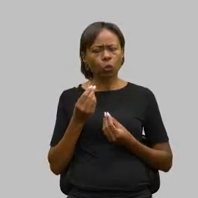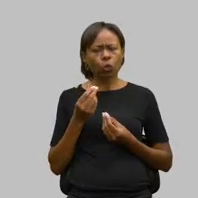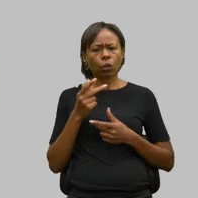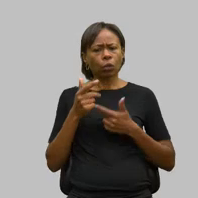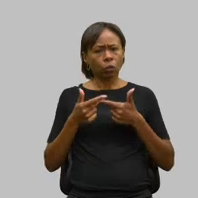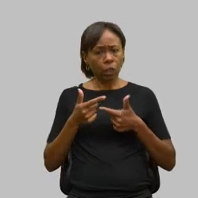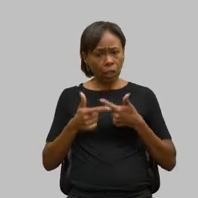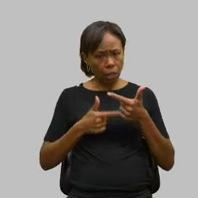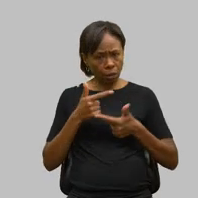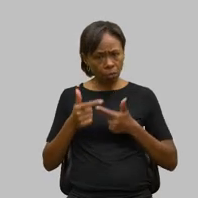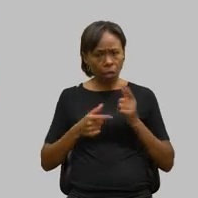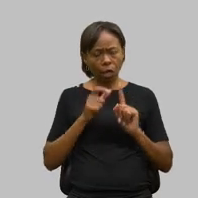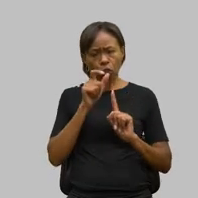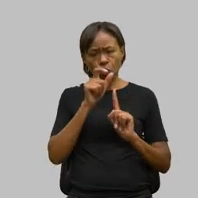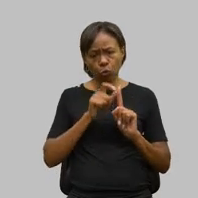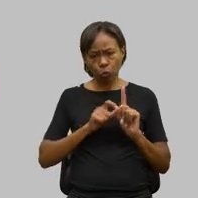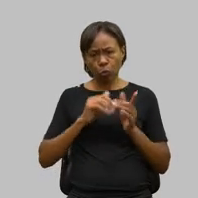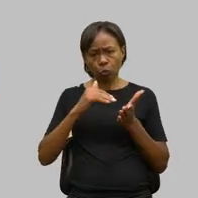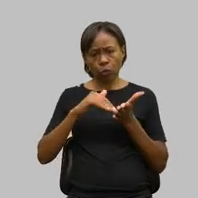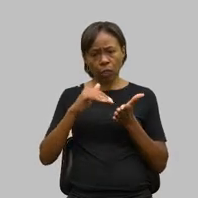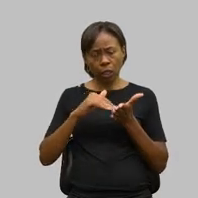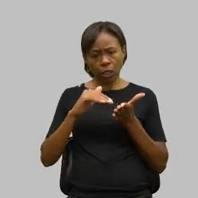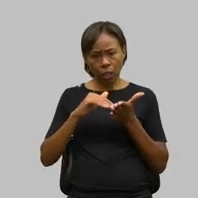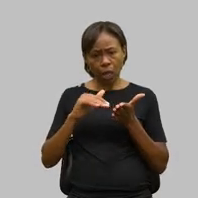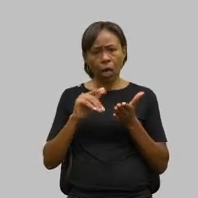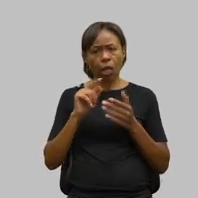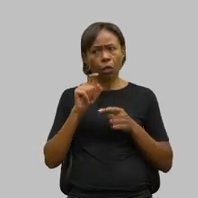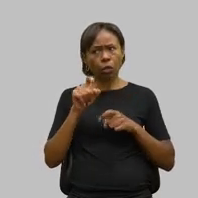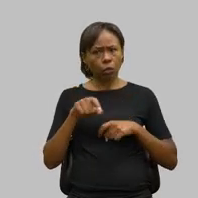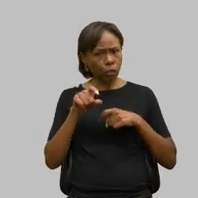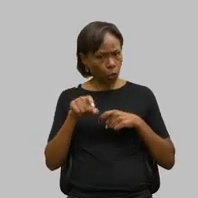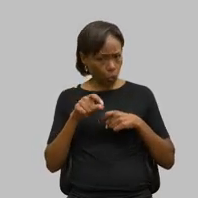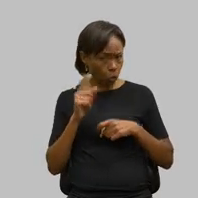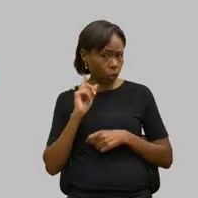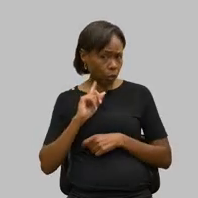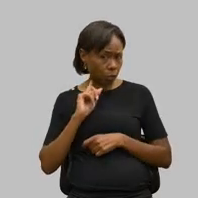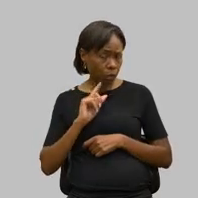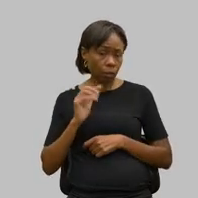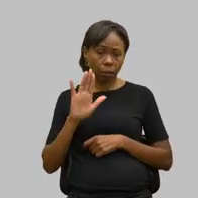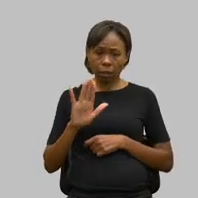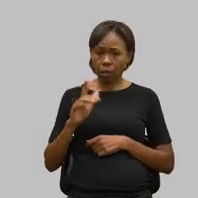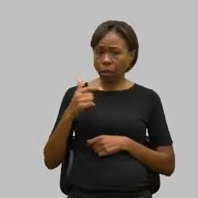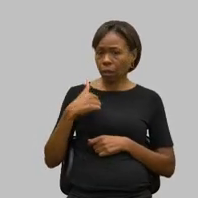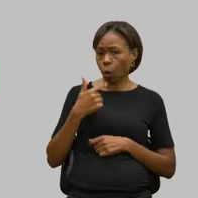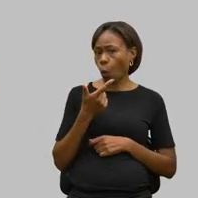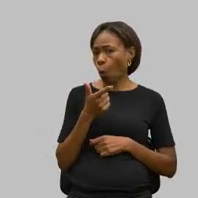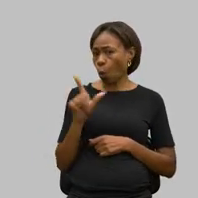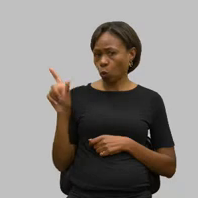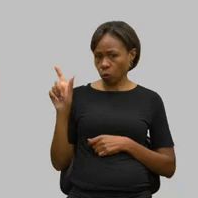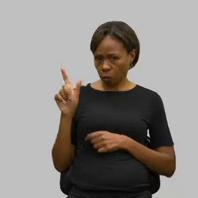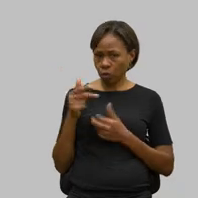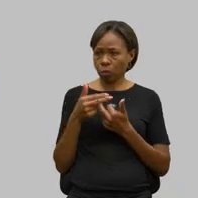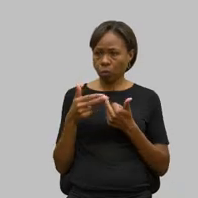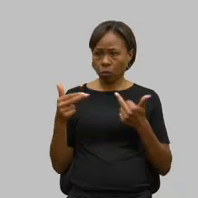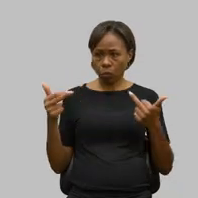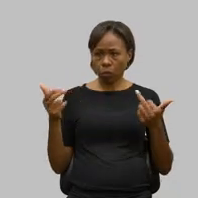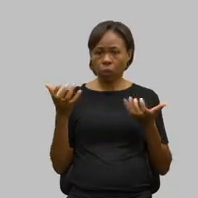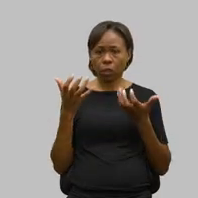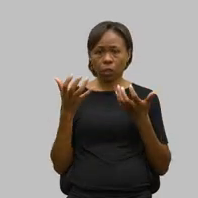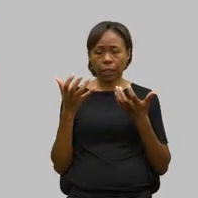secretário faz com a equipe para interior de Minas Gerais, mas eu gostaria de iniciar por um outro lado, uma outra questão que eu acho que